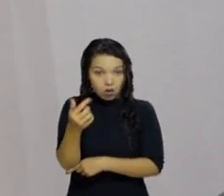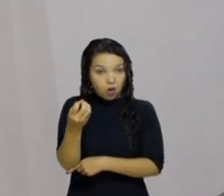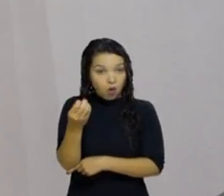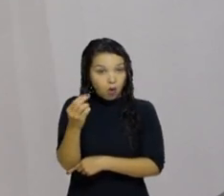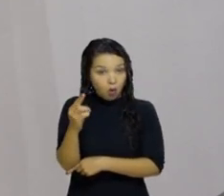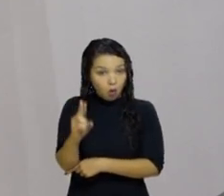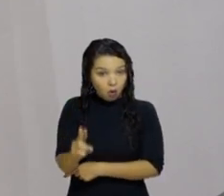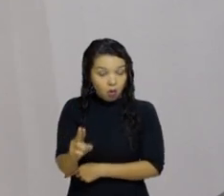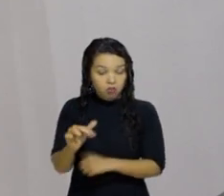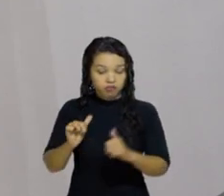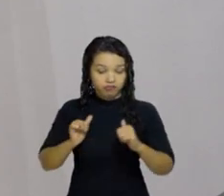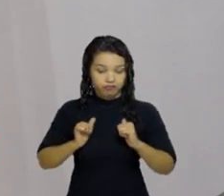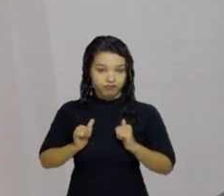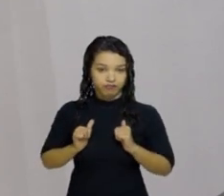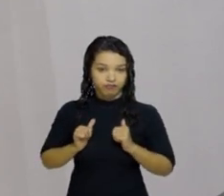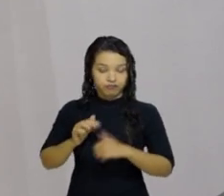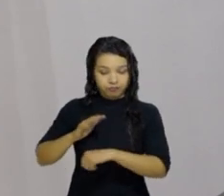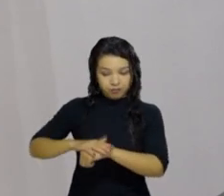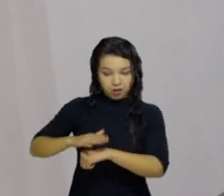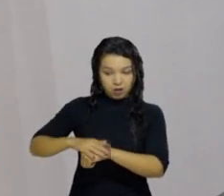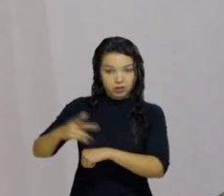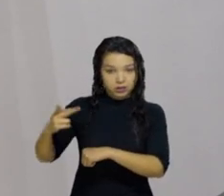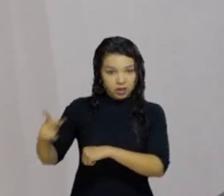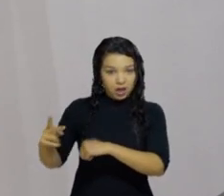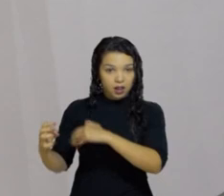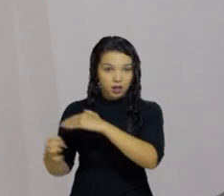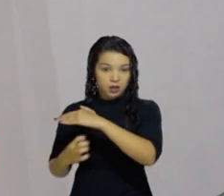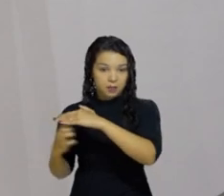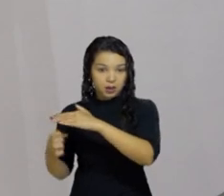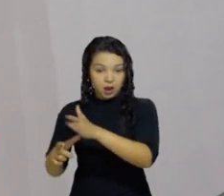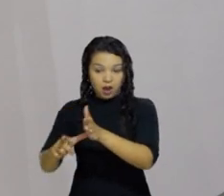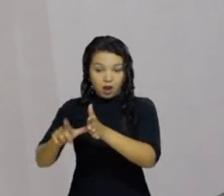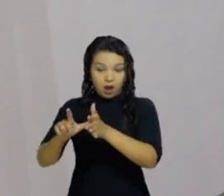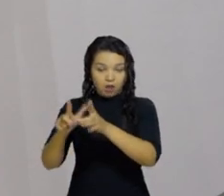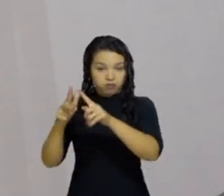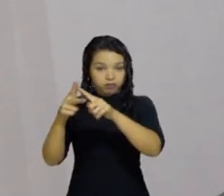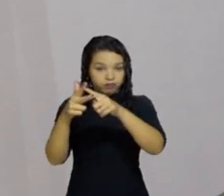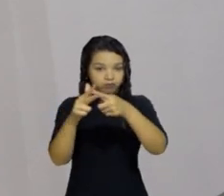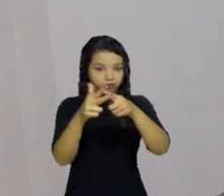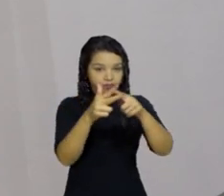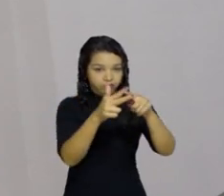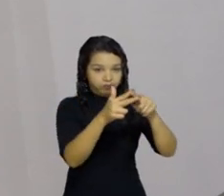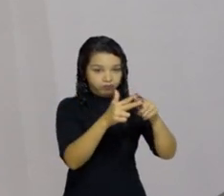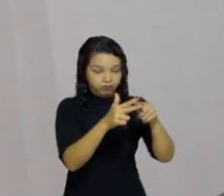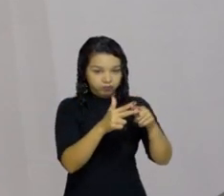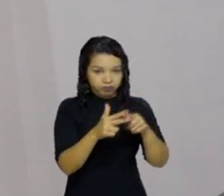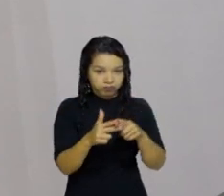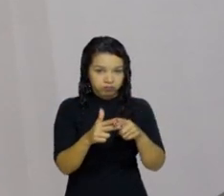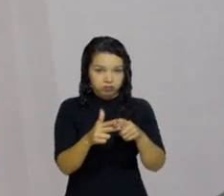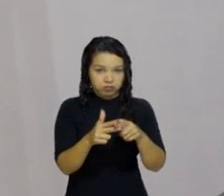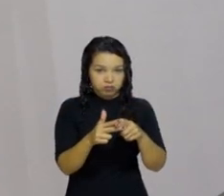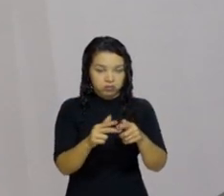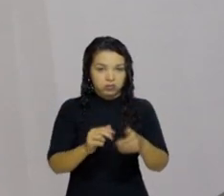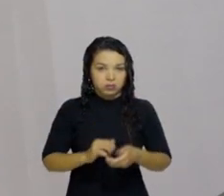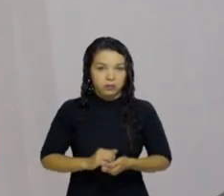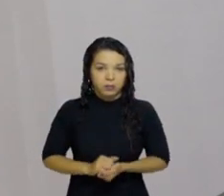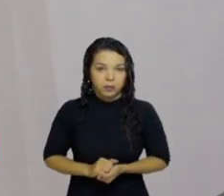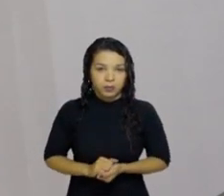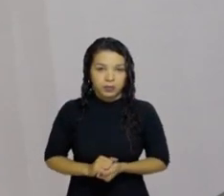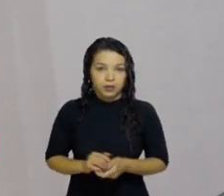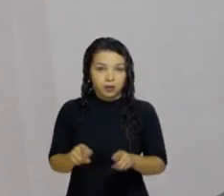própria concessionária em executar as intervenções necessárias. Além disso, a realização de